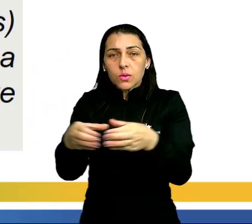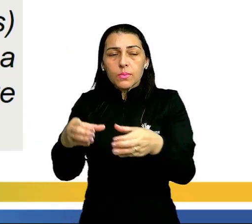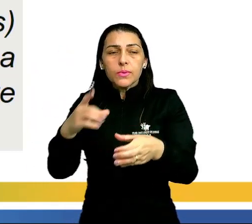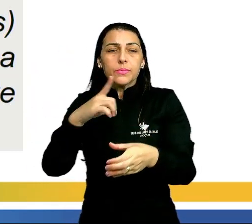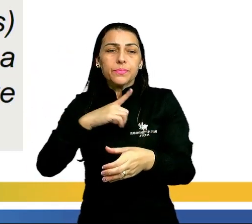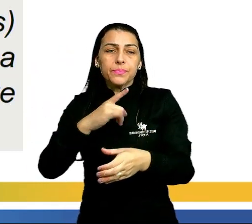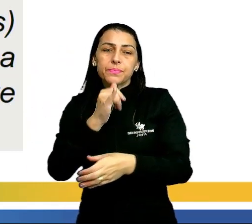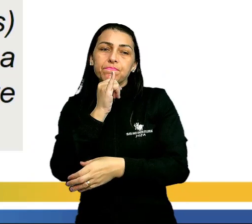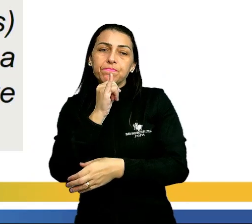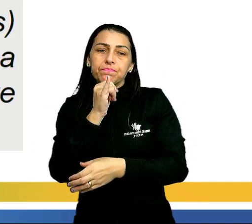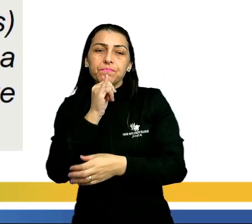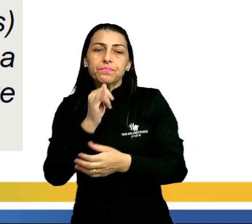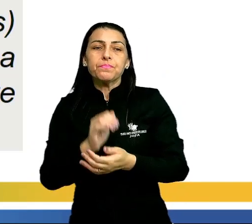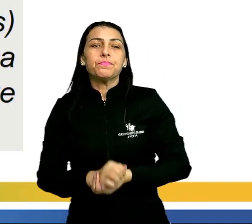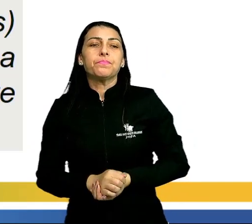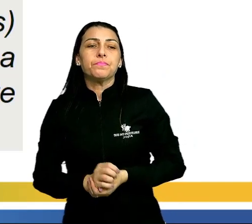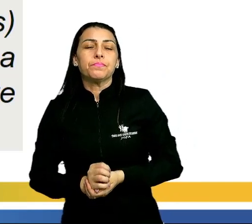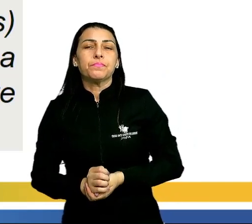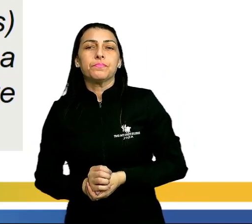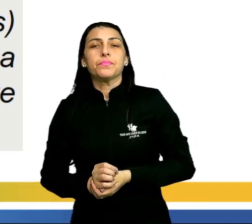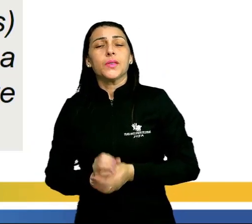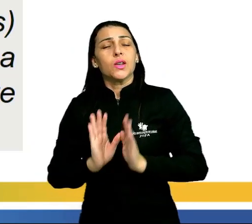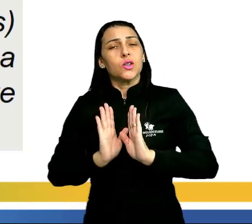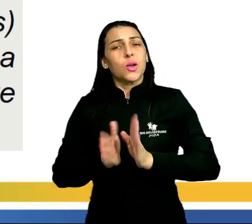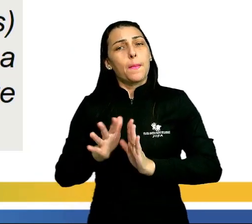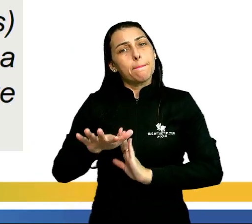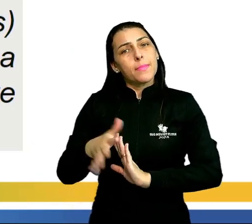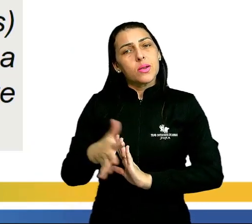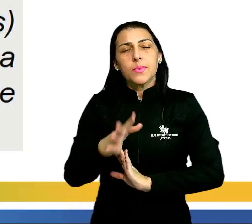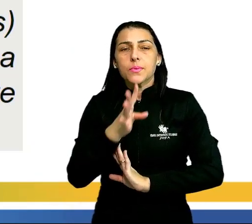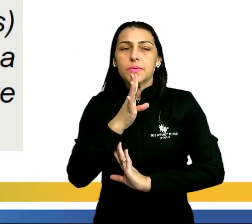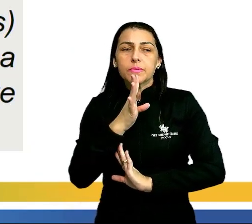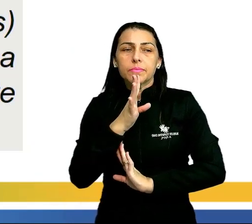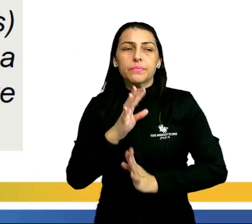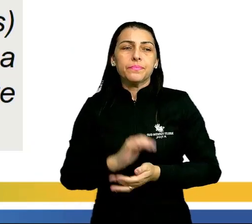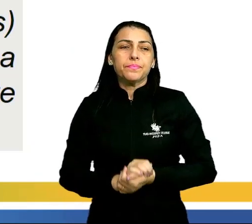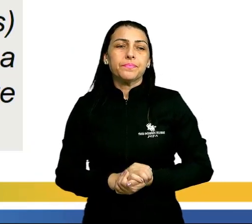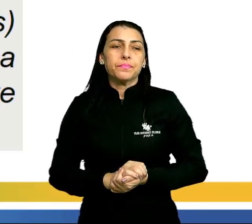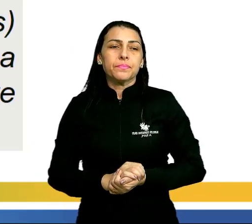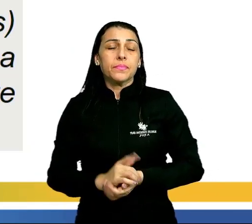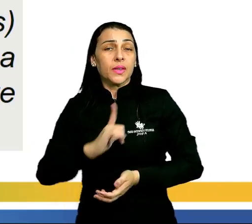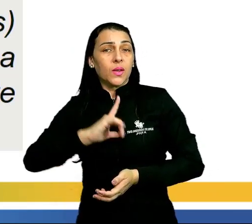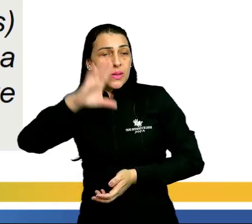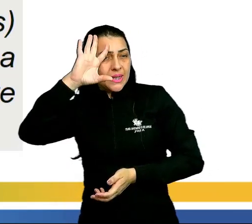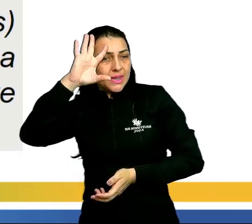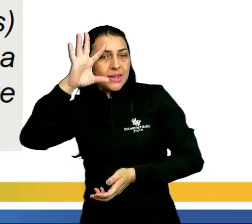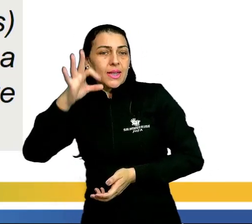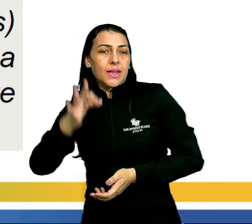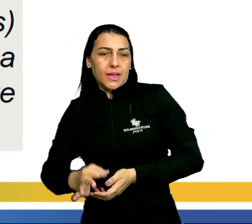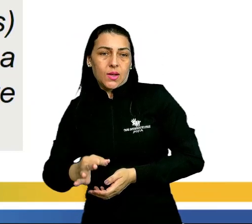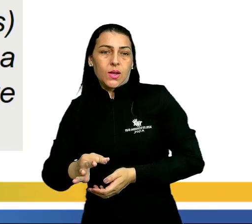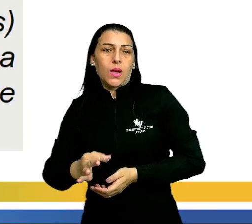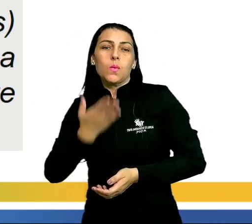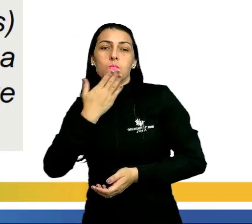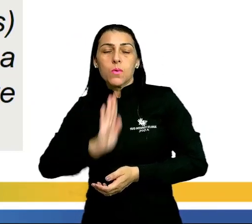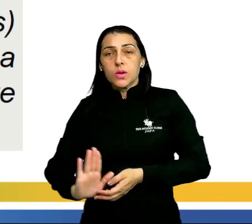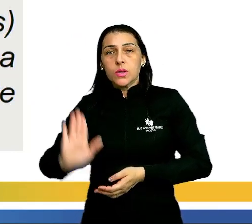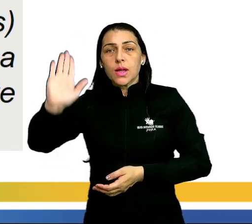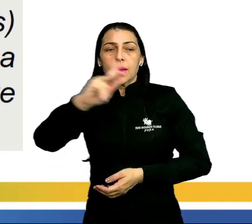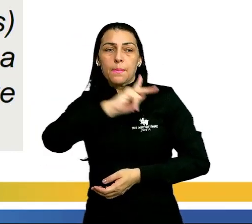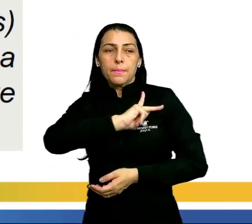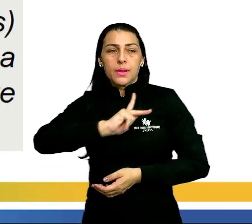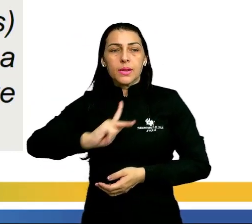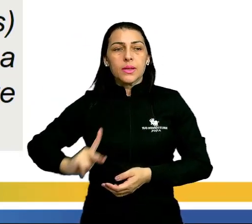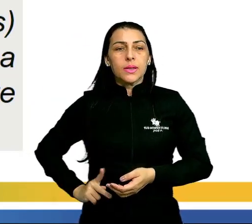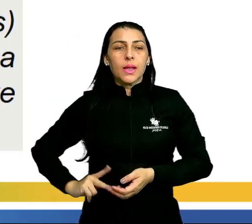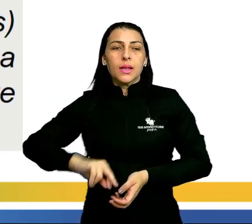aí esse exemplo, que eu acho que é até um exemplo já mais ou menos conhecido. Tenho certeza que o candidato à